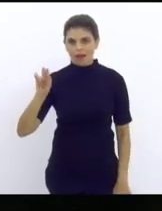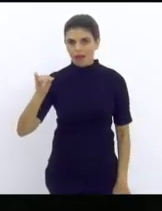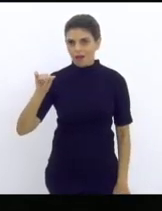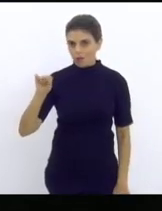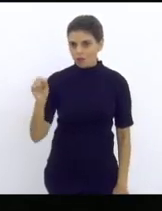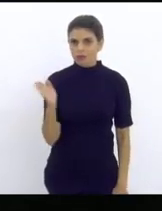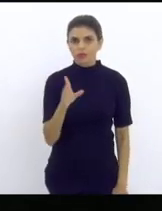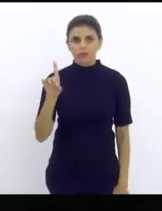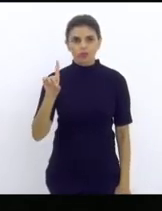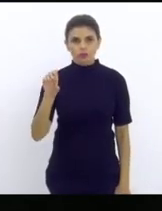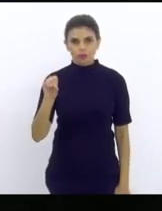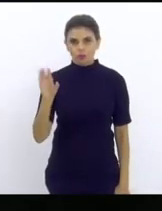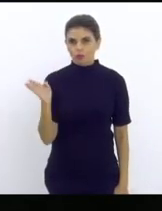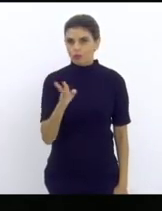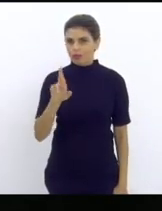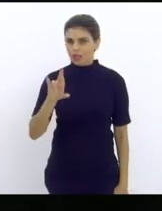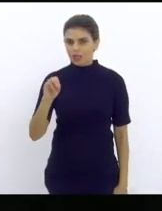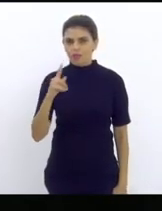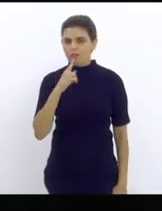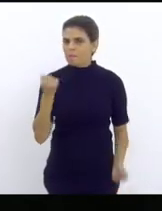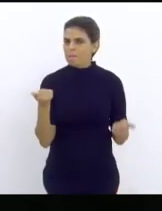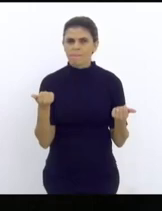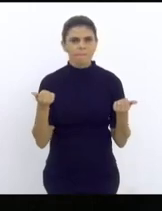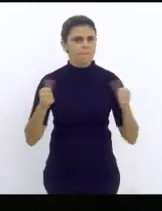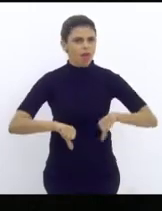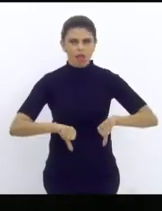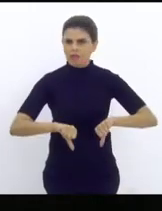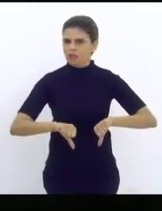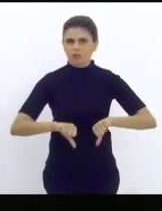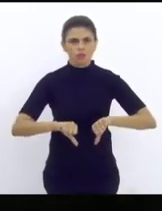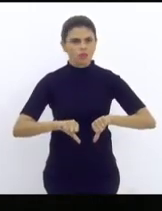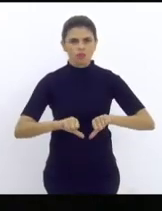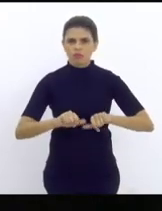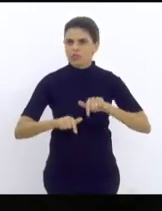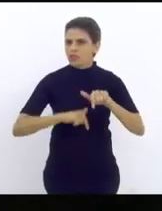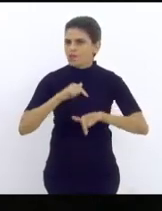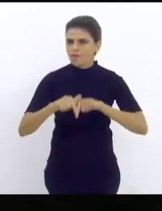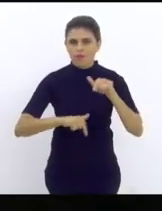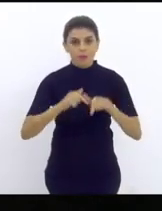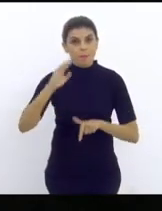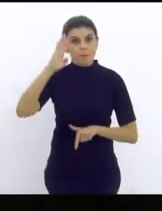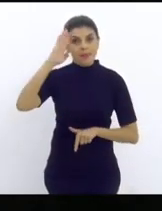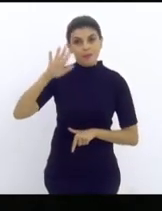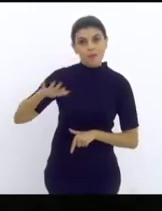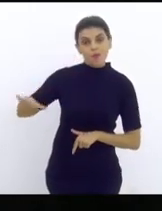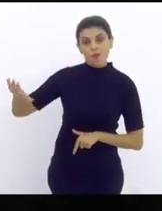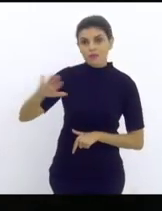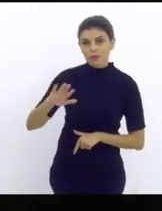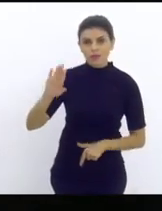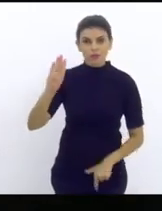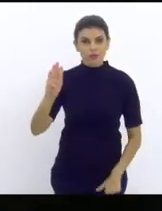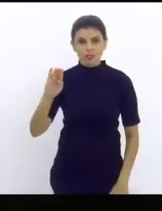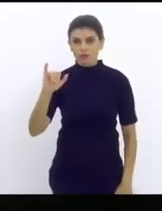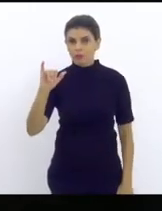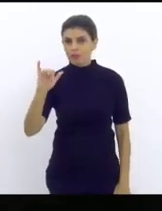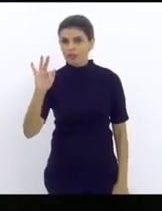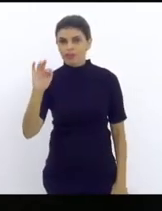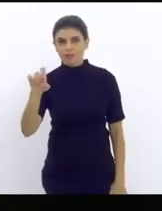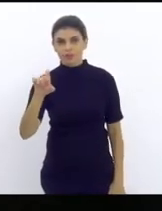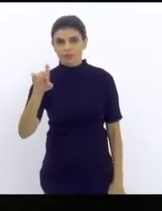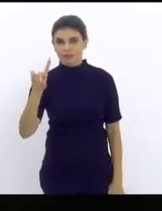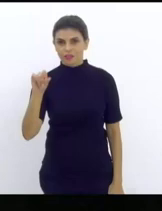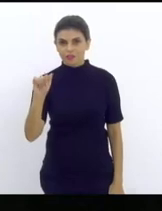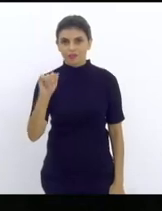prestando um péssimo serviço para a população do nosso Estado do Rio de Janeiro principalmente da Baixada Fluminense mas quando acerta também